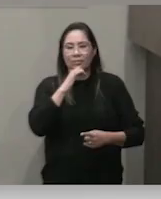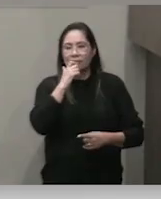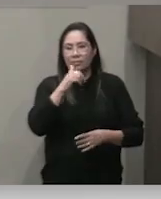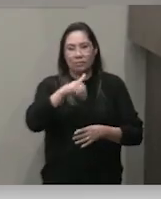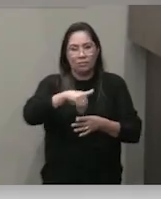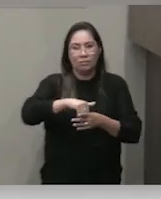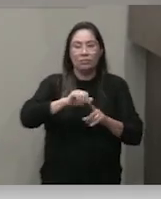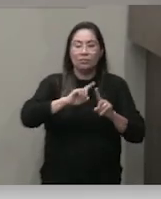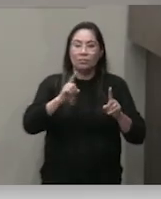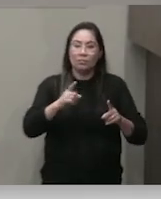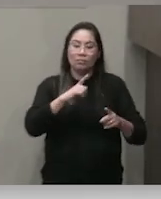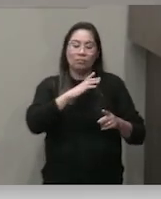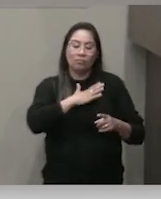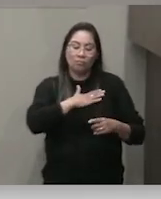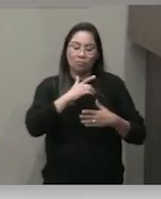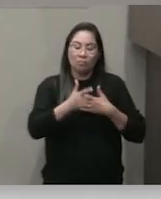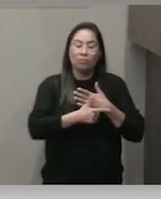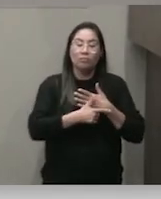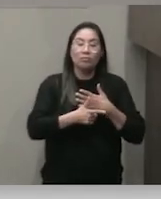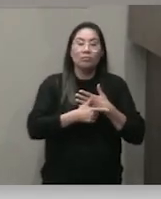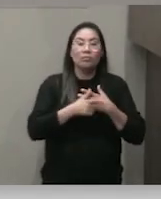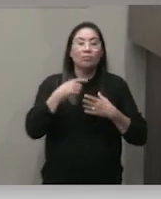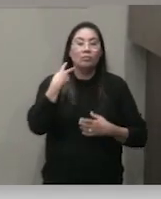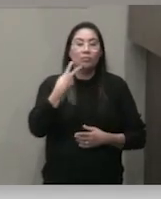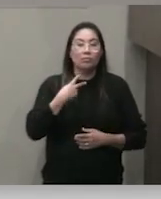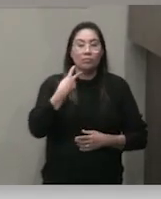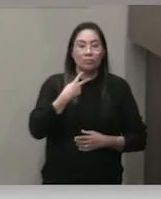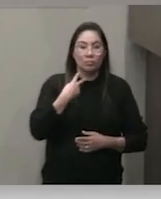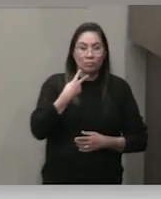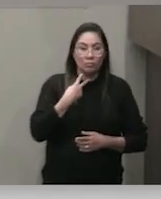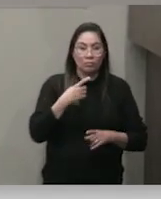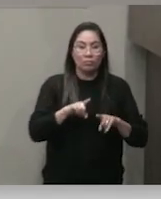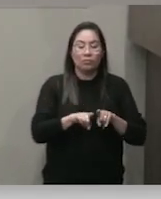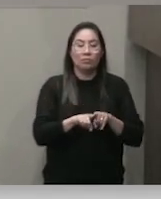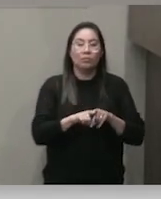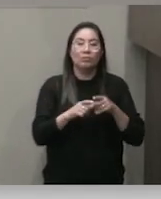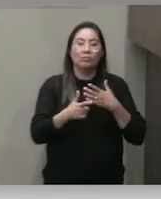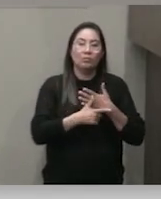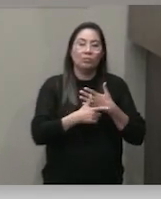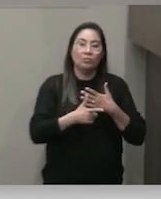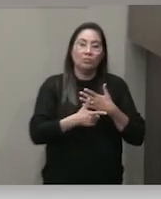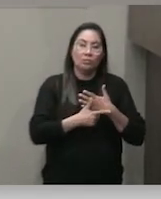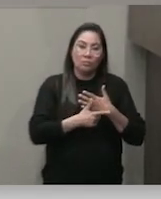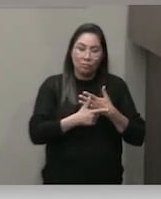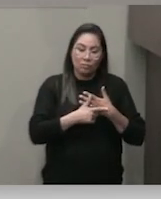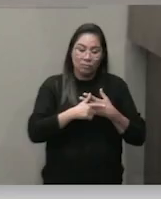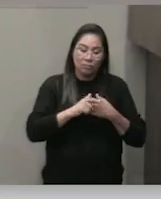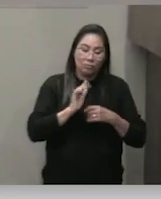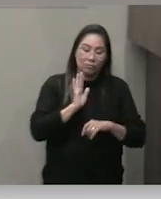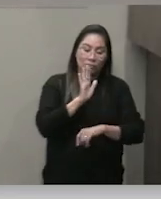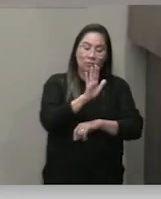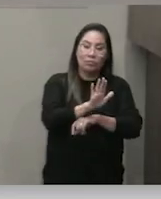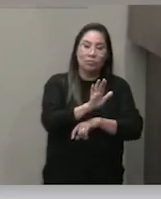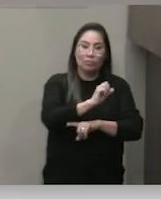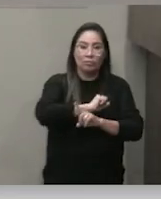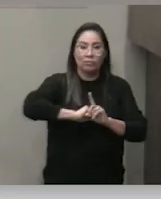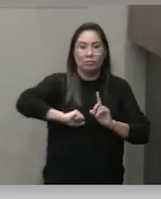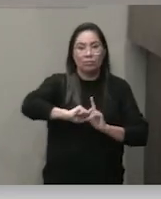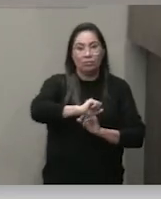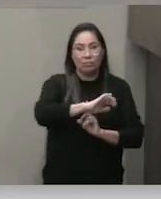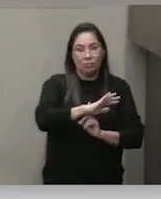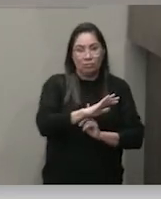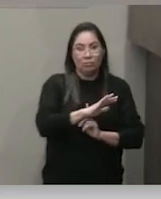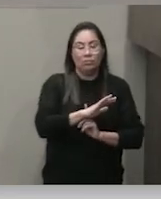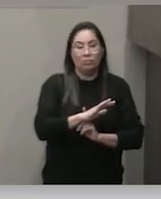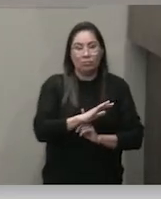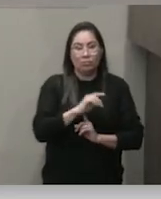sim, cumpri com o meu papel de legislador, cumprimos com o papel de agregar a sociedade. Sem sombra de